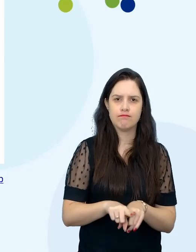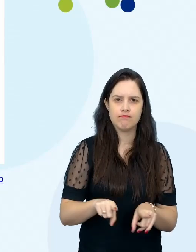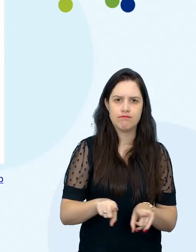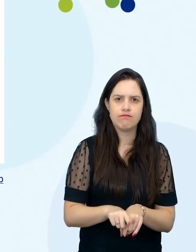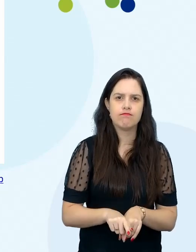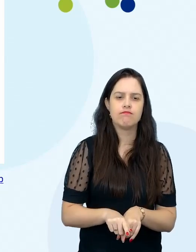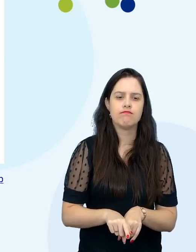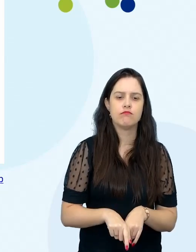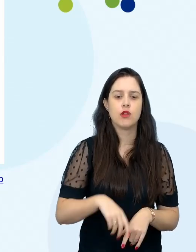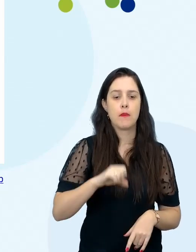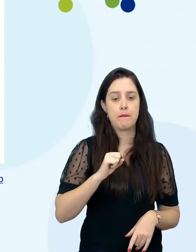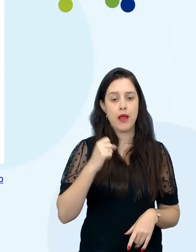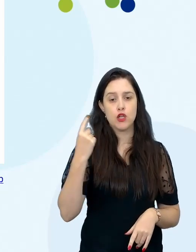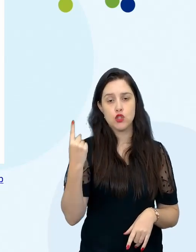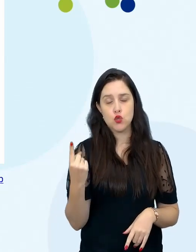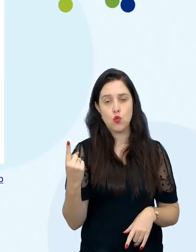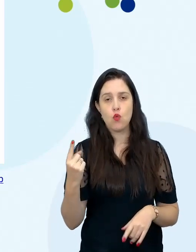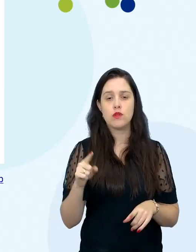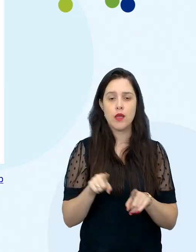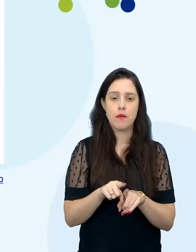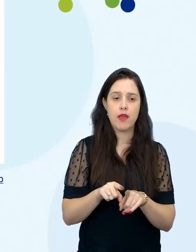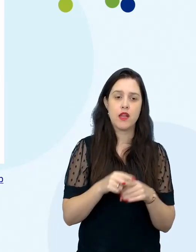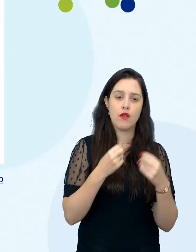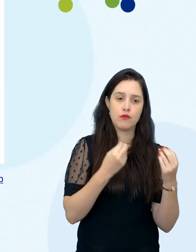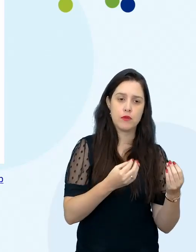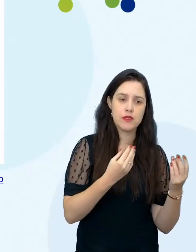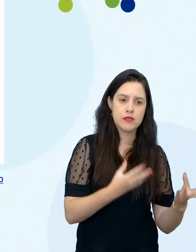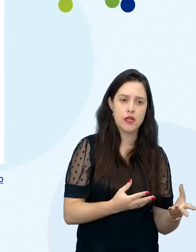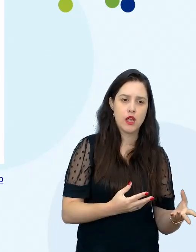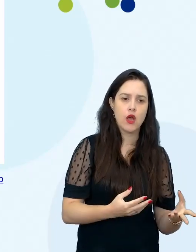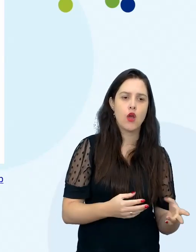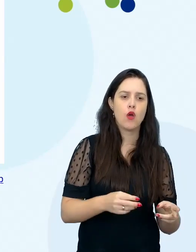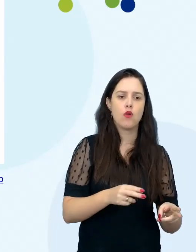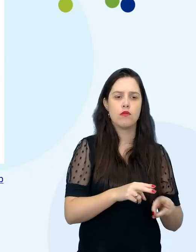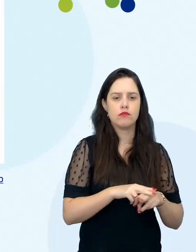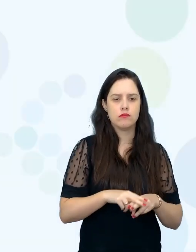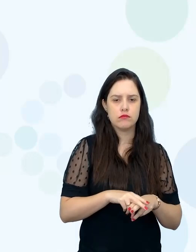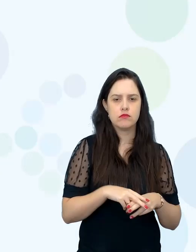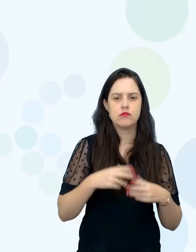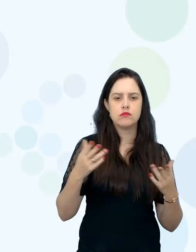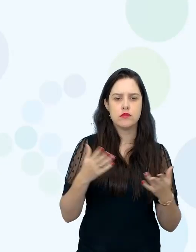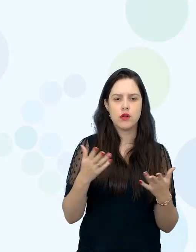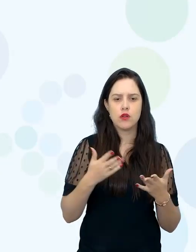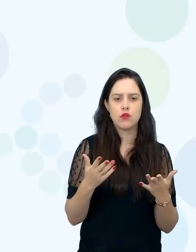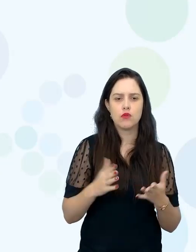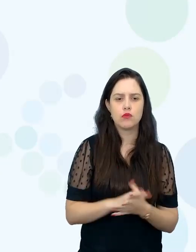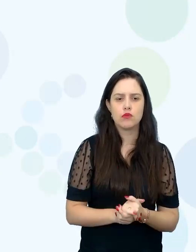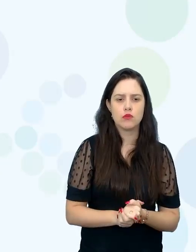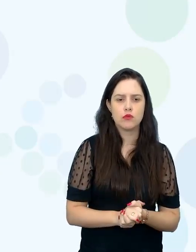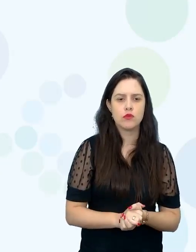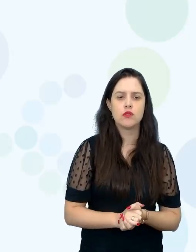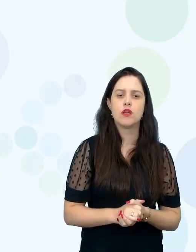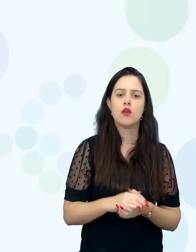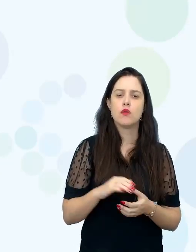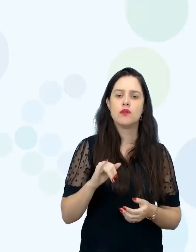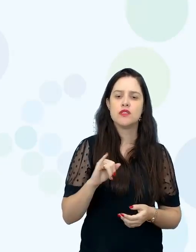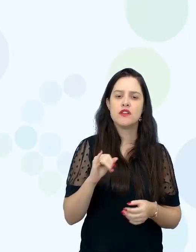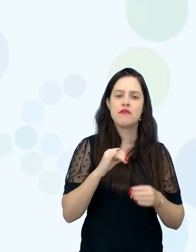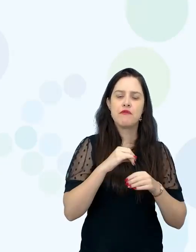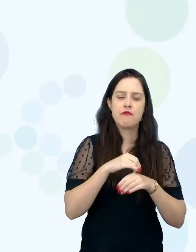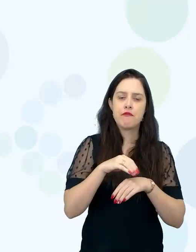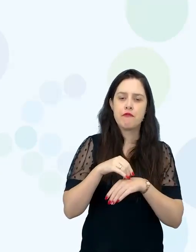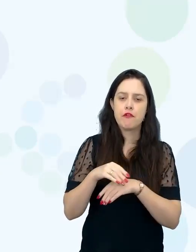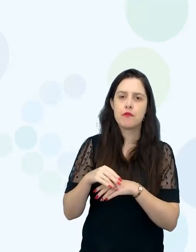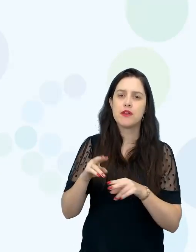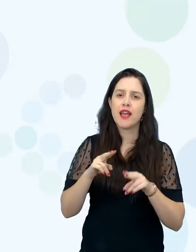a parte 1 e a parte 2 dessa formação. E agora, passar para vocês aí alguns informes, né, professor Ademir,